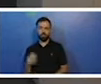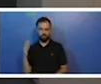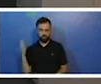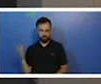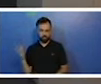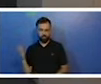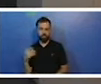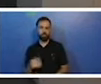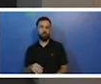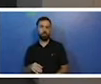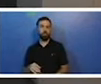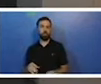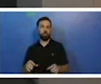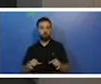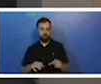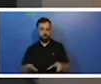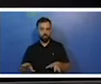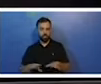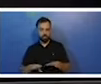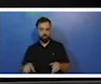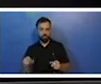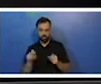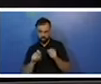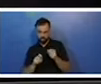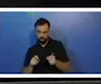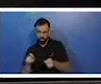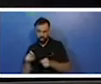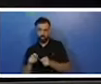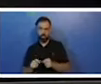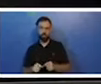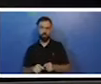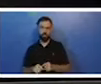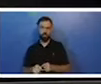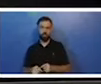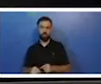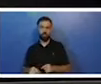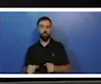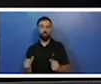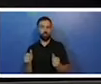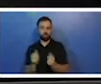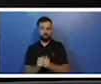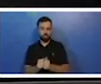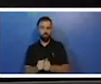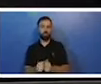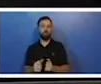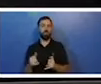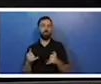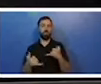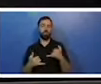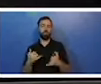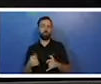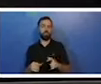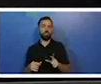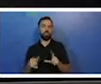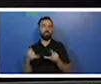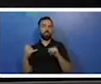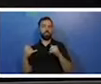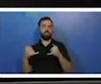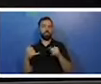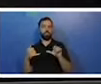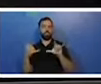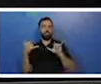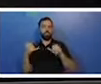é objetivo coordenar movimentos do esporte basquetebol com atividades lúdicas Tá tô aqui nós vamos fazer